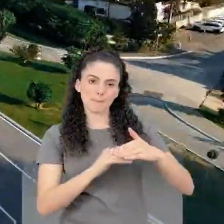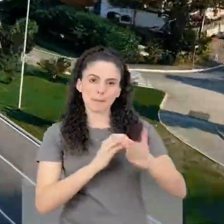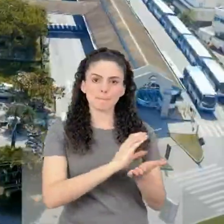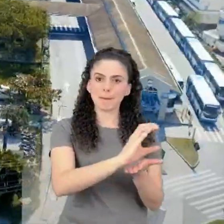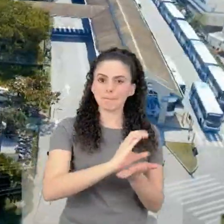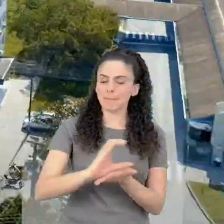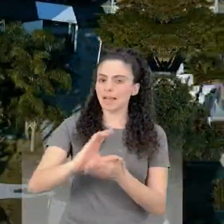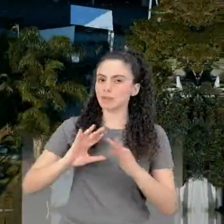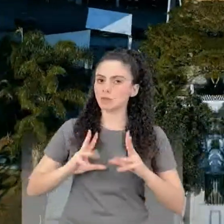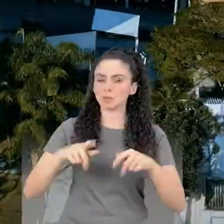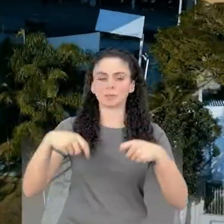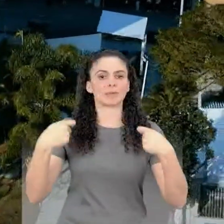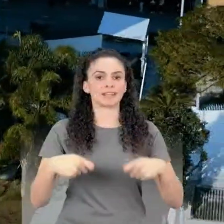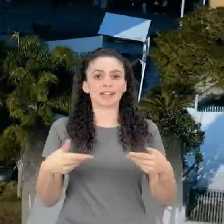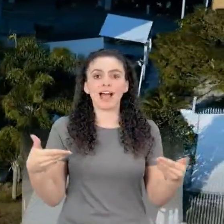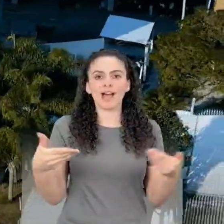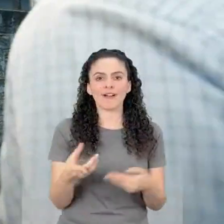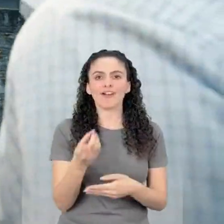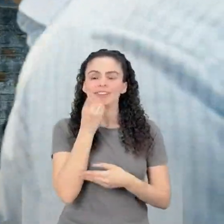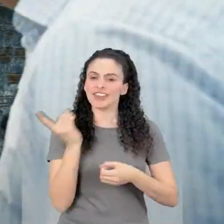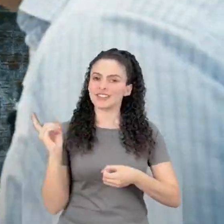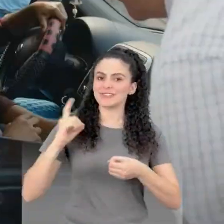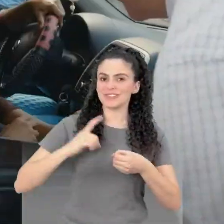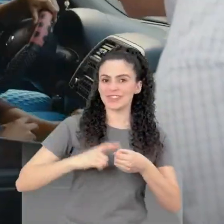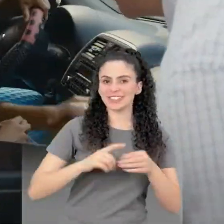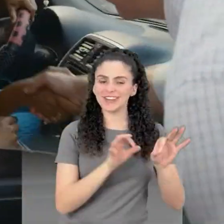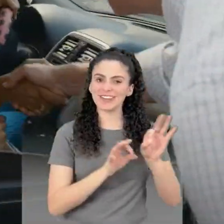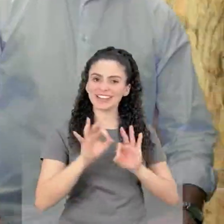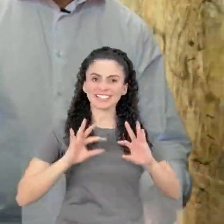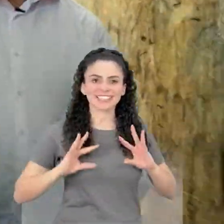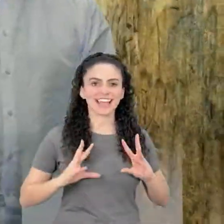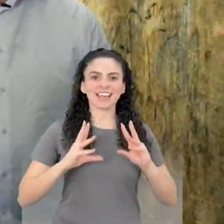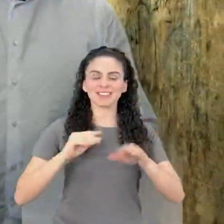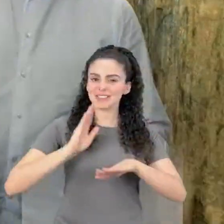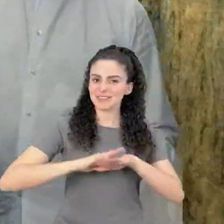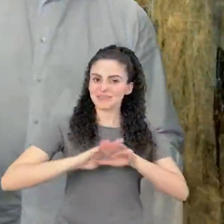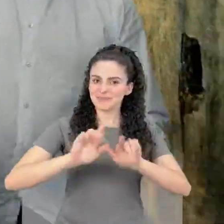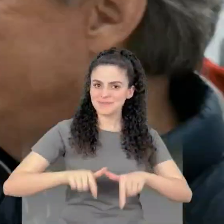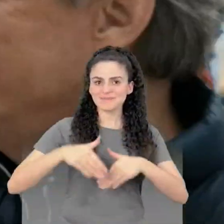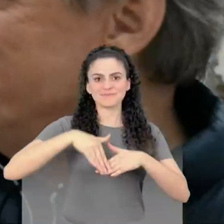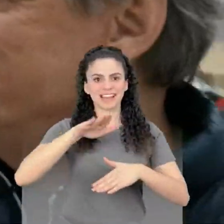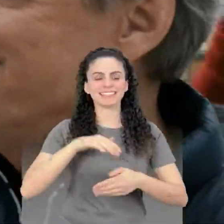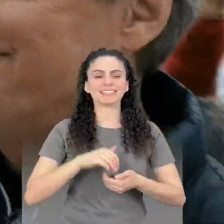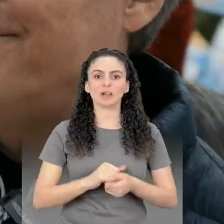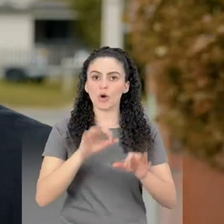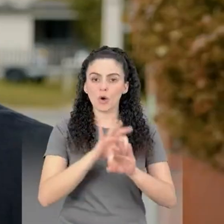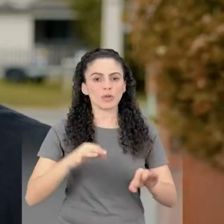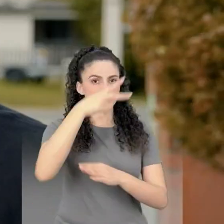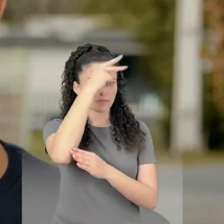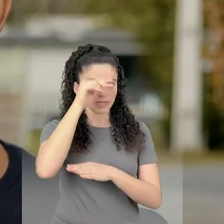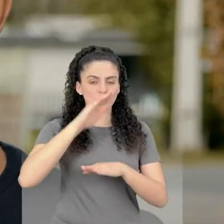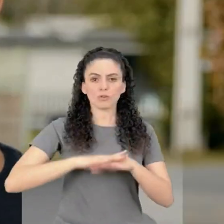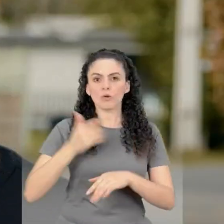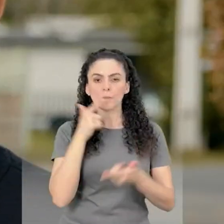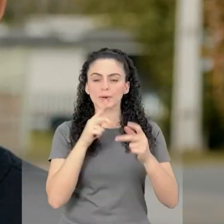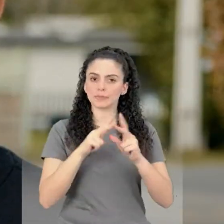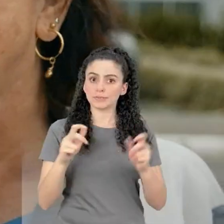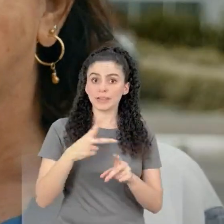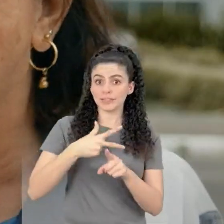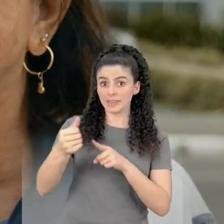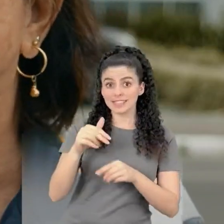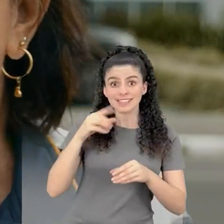em caixa para fazer tudo o que a cidade precisava. Agora o Dário vai voltar, arrumar a casa e fazer ainda mais. O grande prefeito fez muito